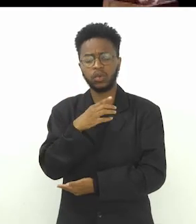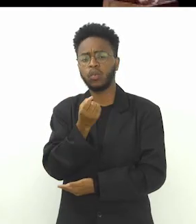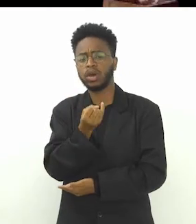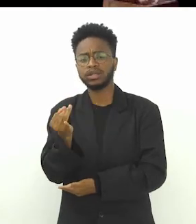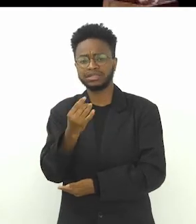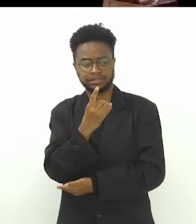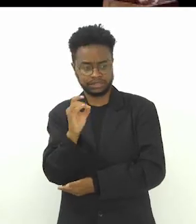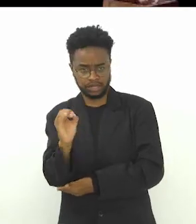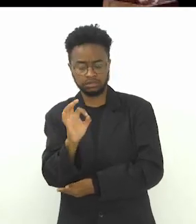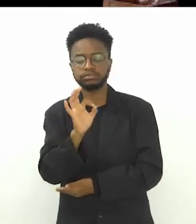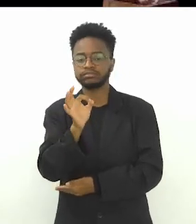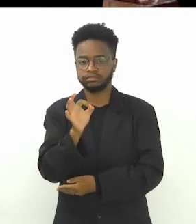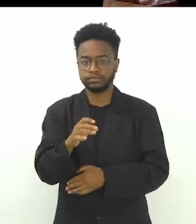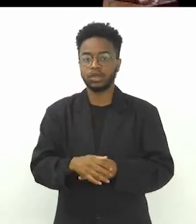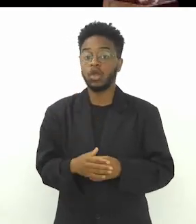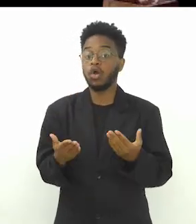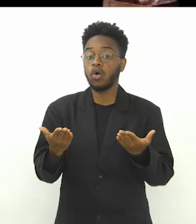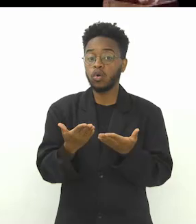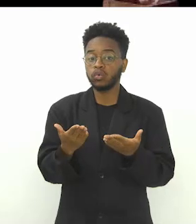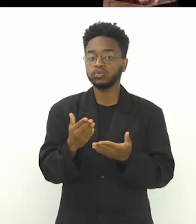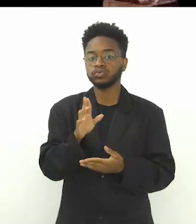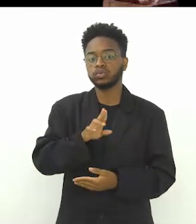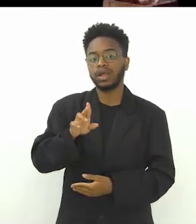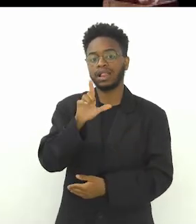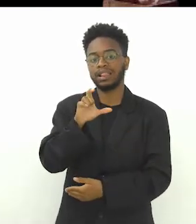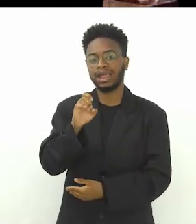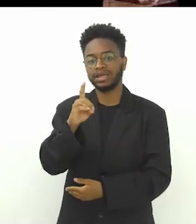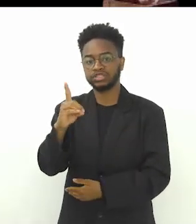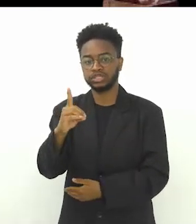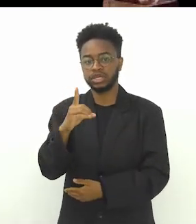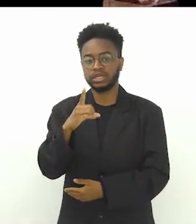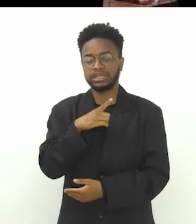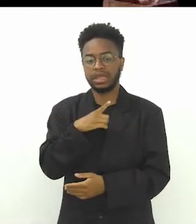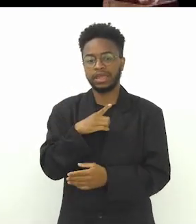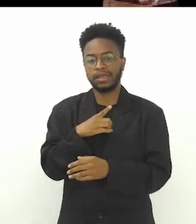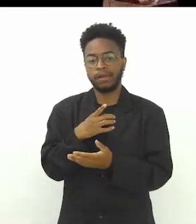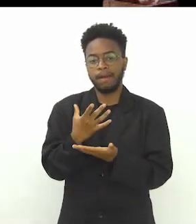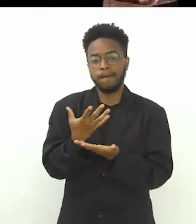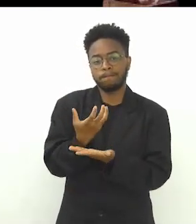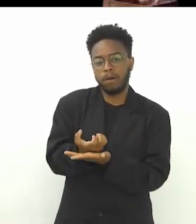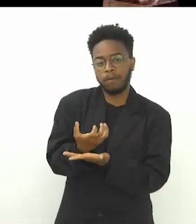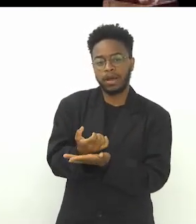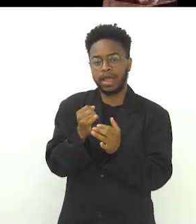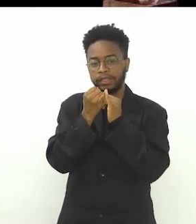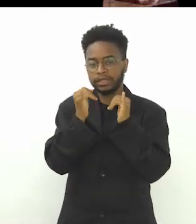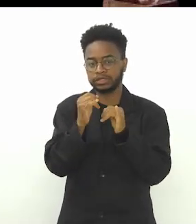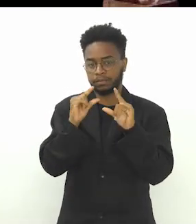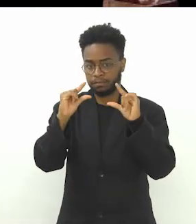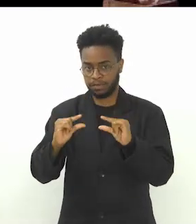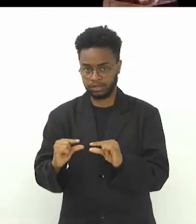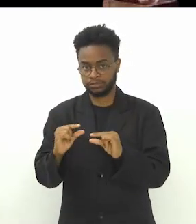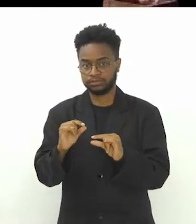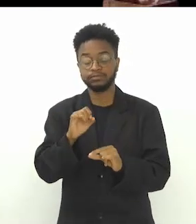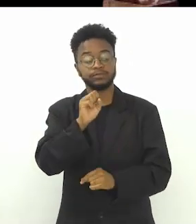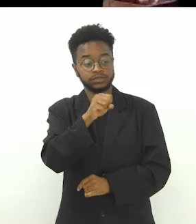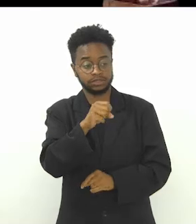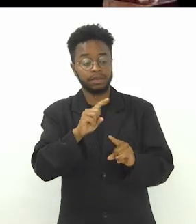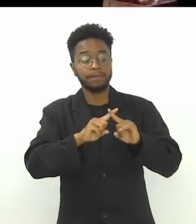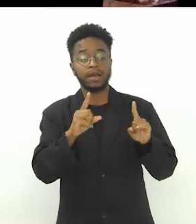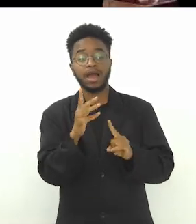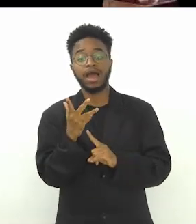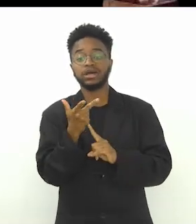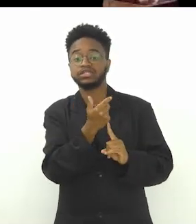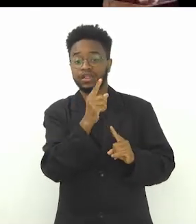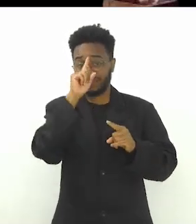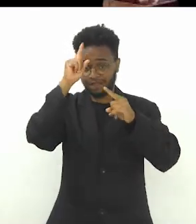a média. E hoje com o recurso do LED, o LED consome menos, né? O LED ele consome menos, mas nossos grandes artistas